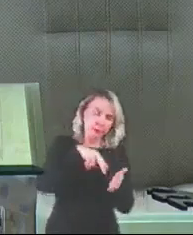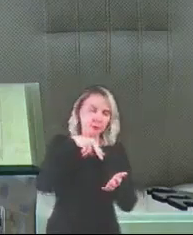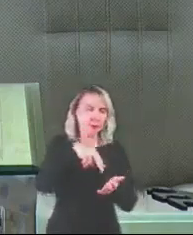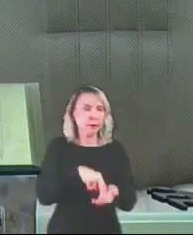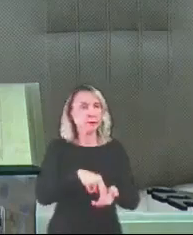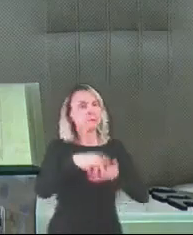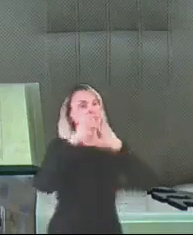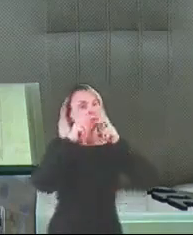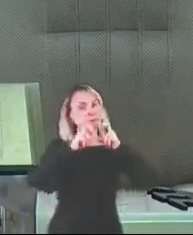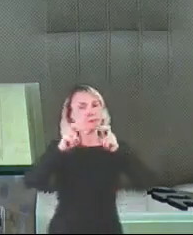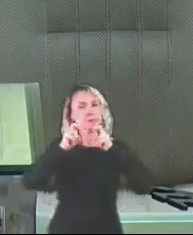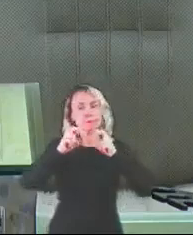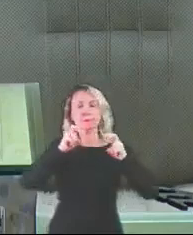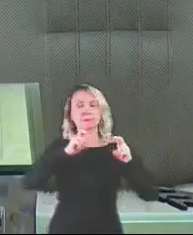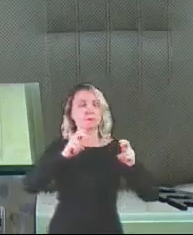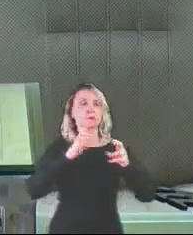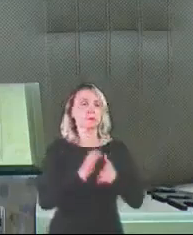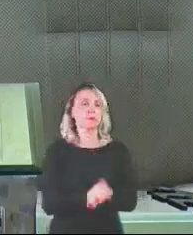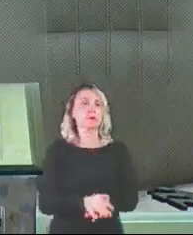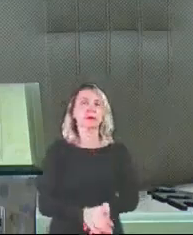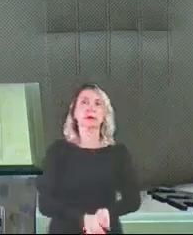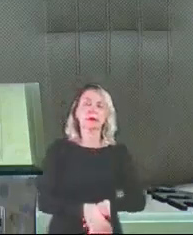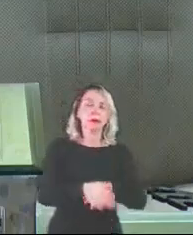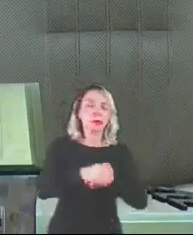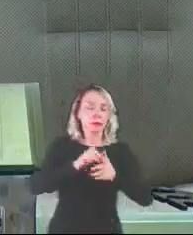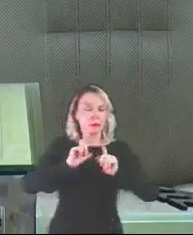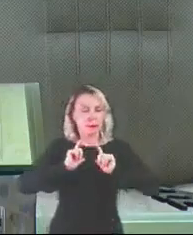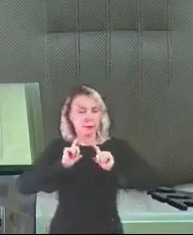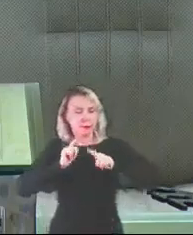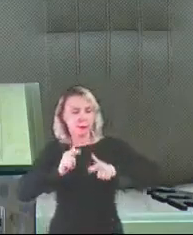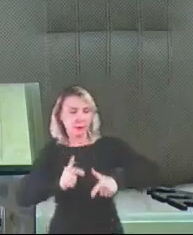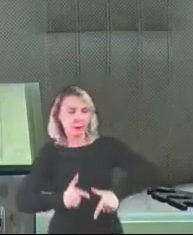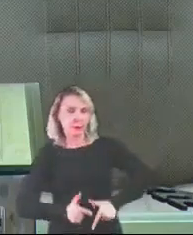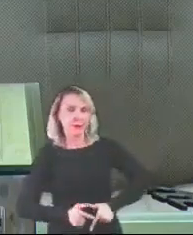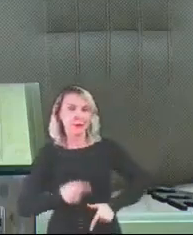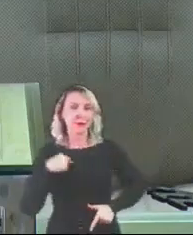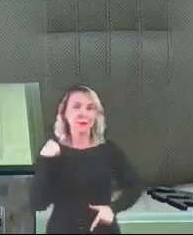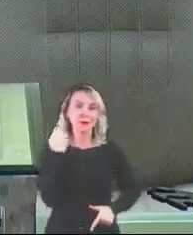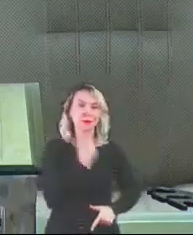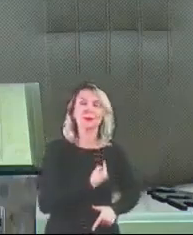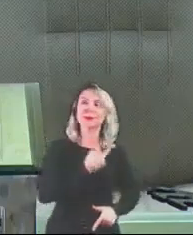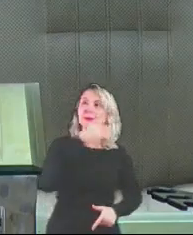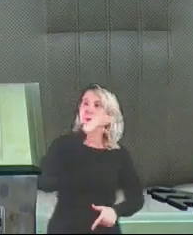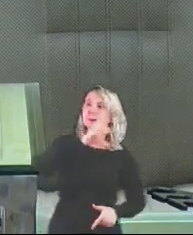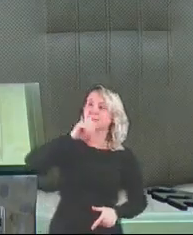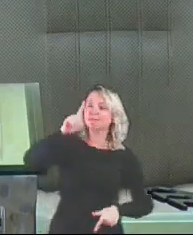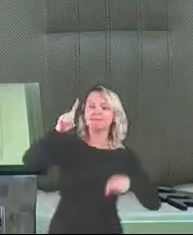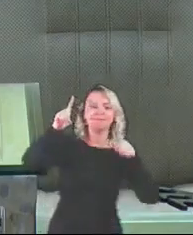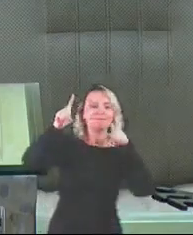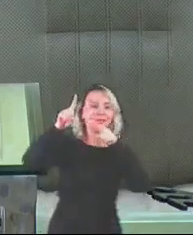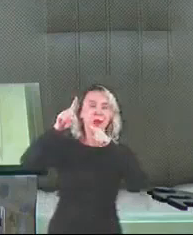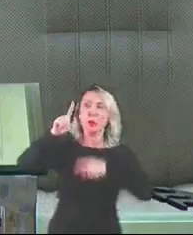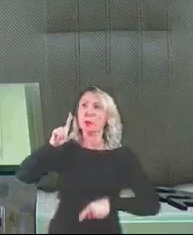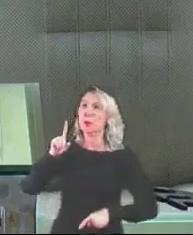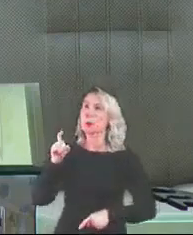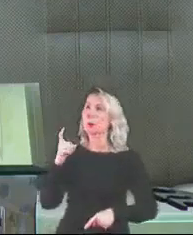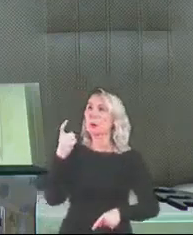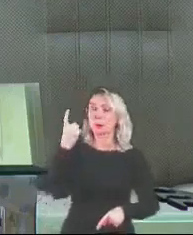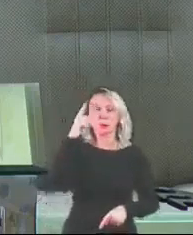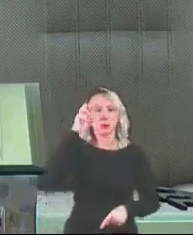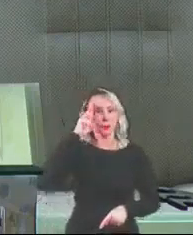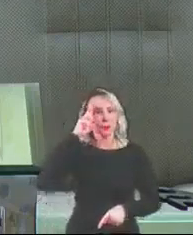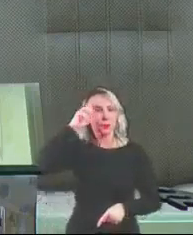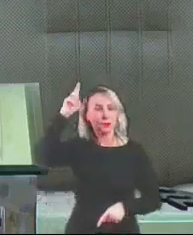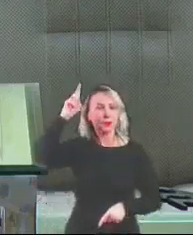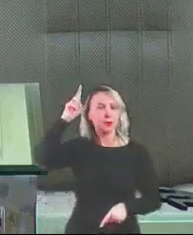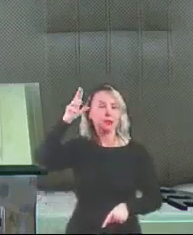de Israel: ouve, ó Israel, o nosso Deus é o único Senhor. E ele